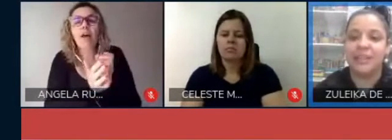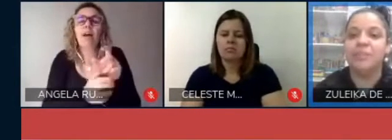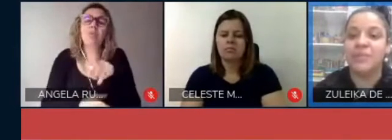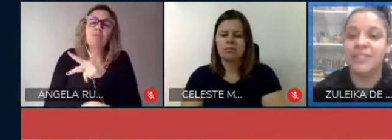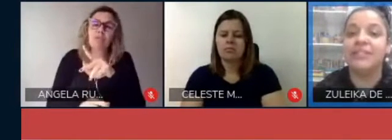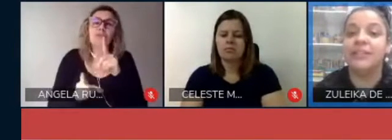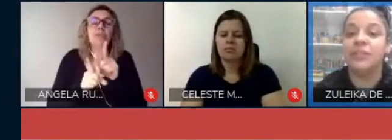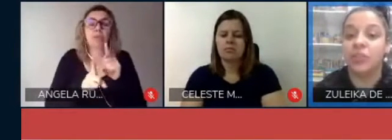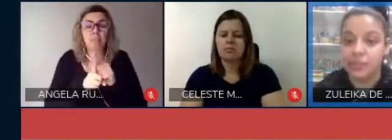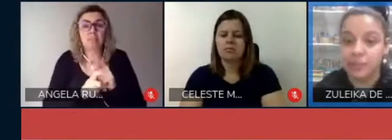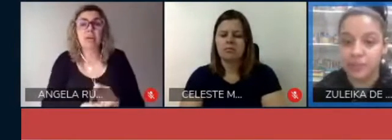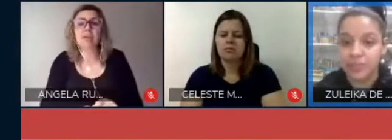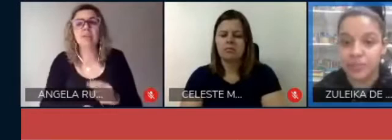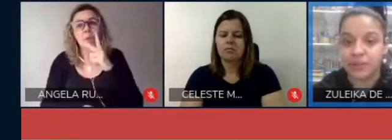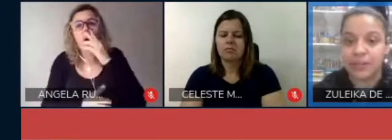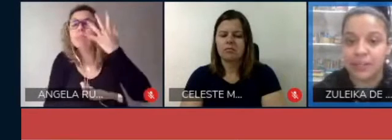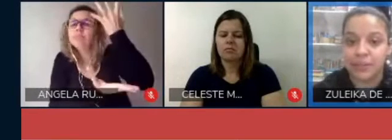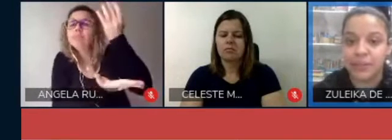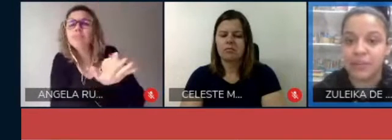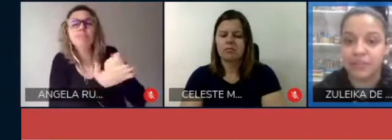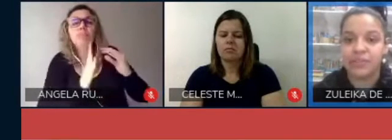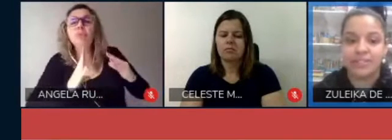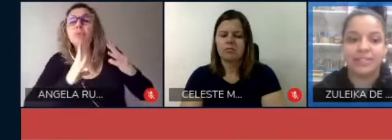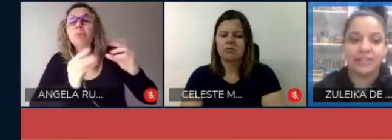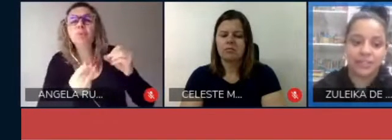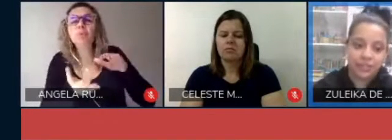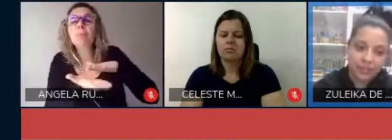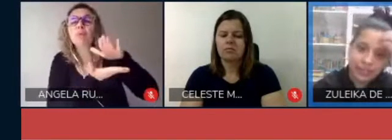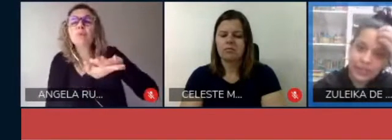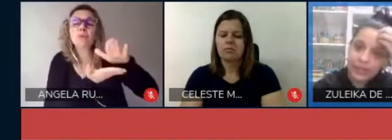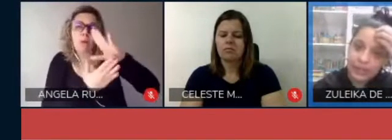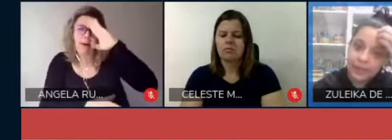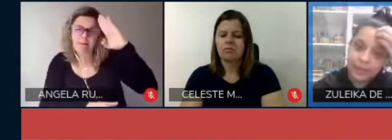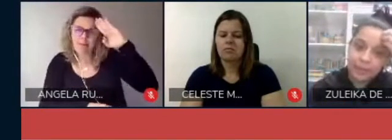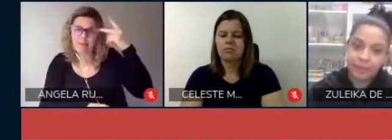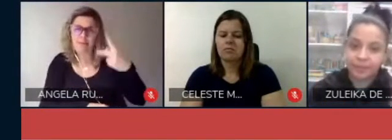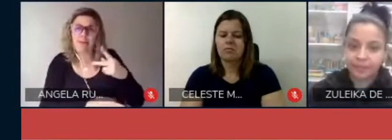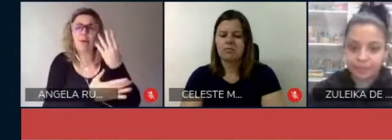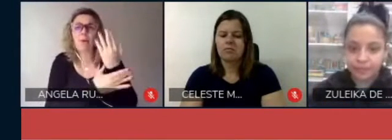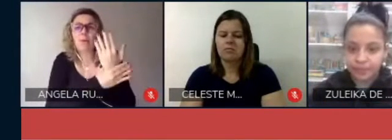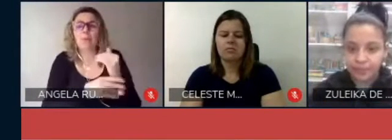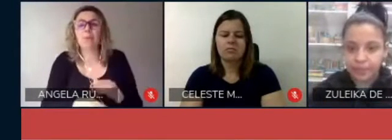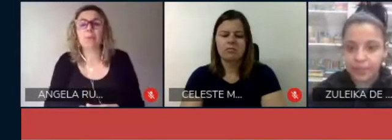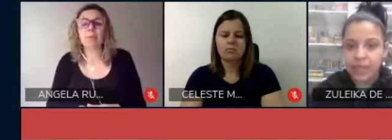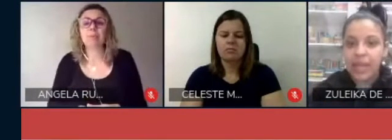bem? Ele deposita toda a produção acadêmica da universidade.